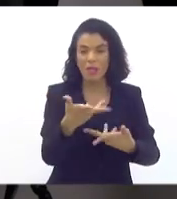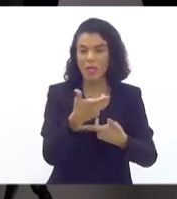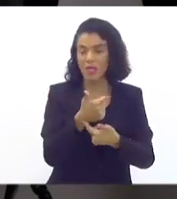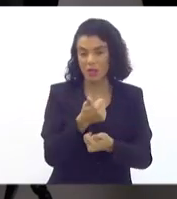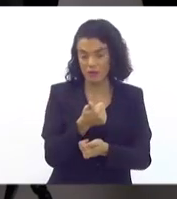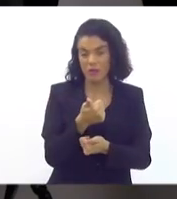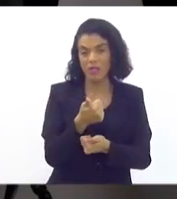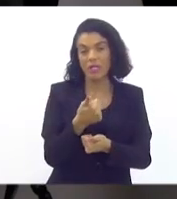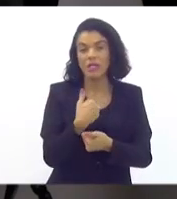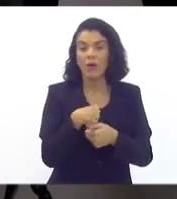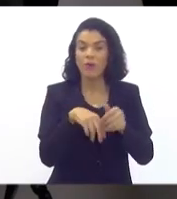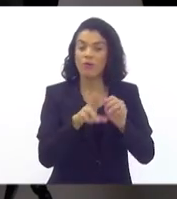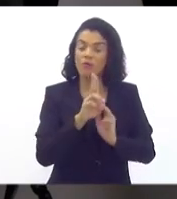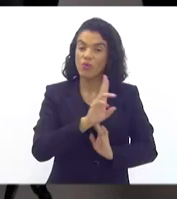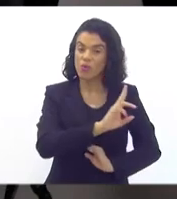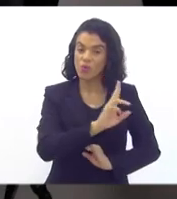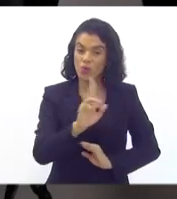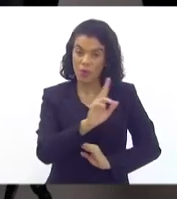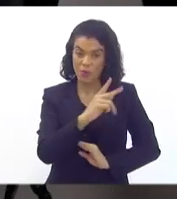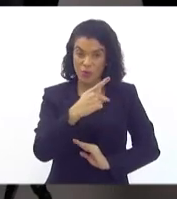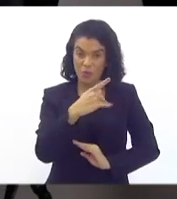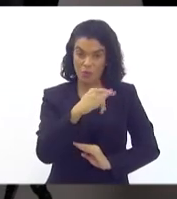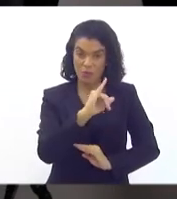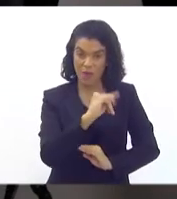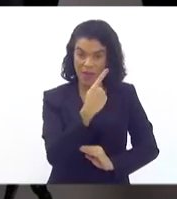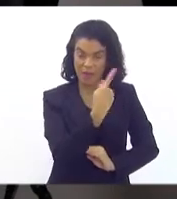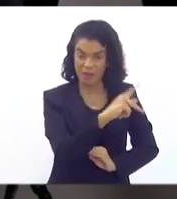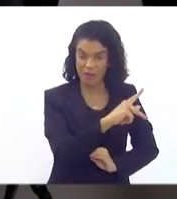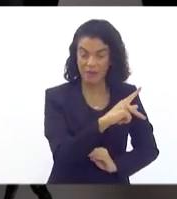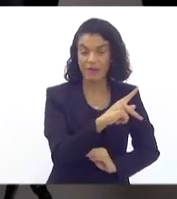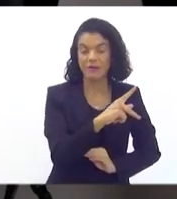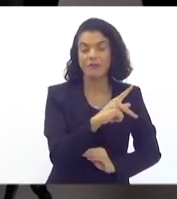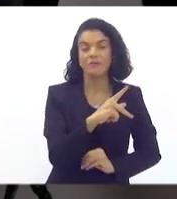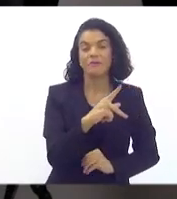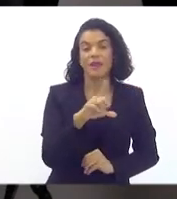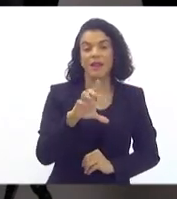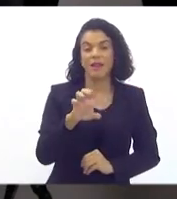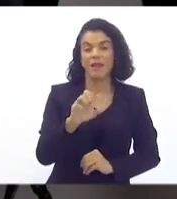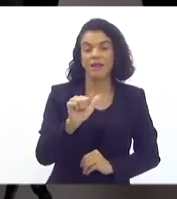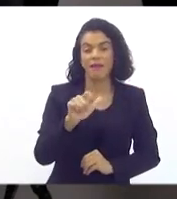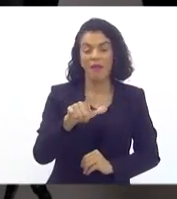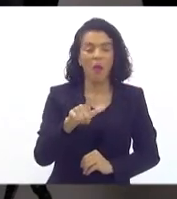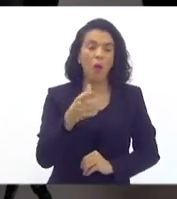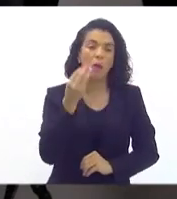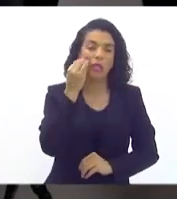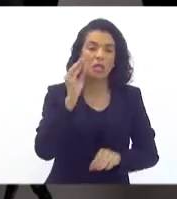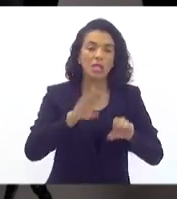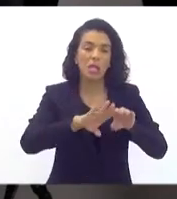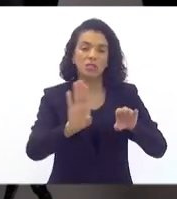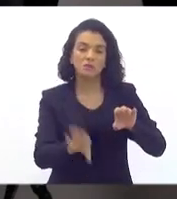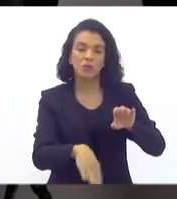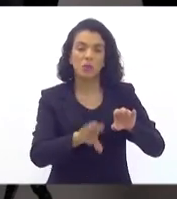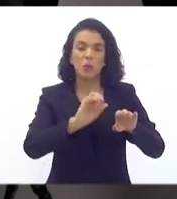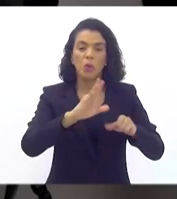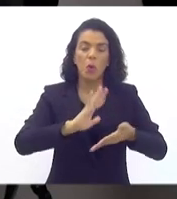até em nome do pai do Délio Leal eu jamais iria diminuir ofender